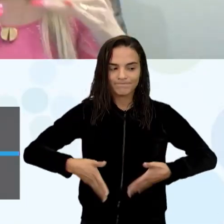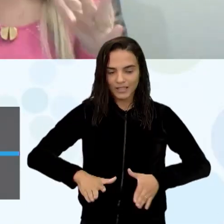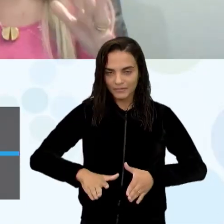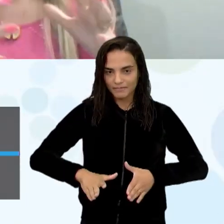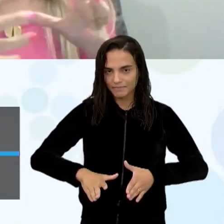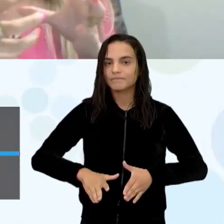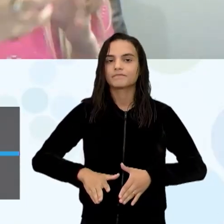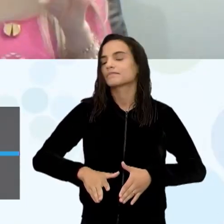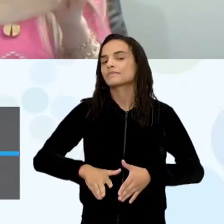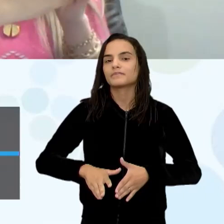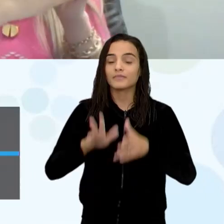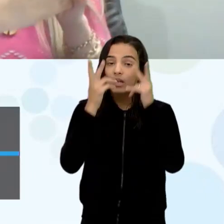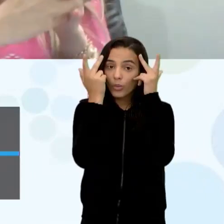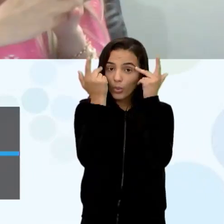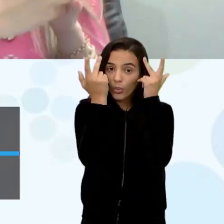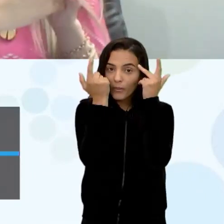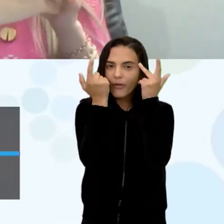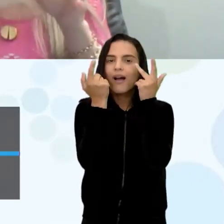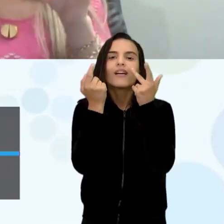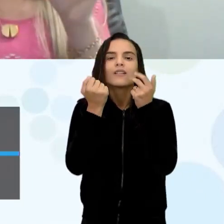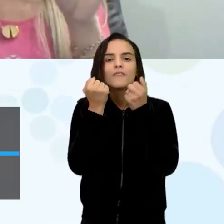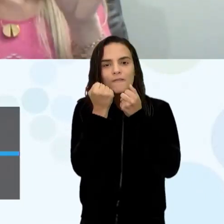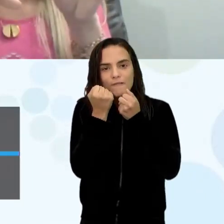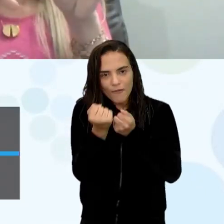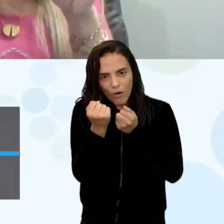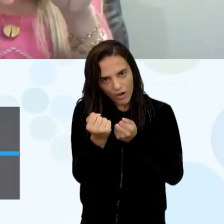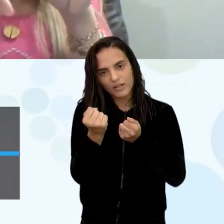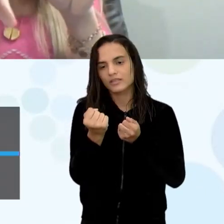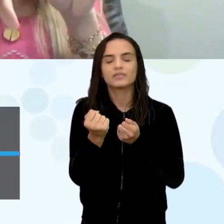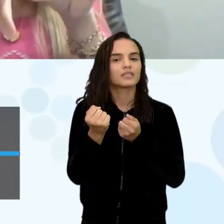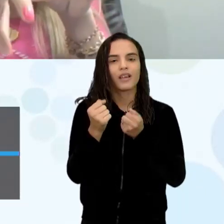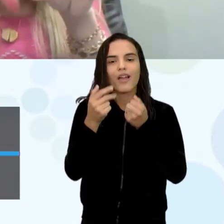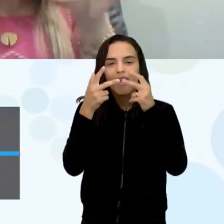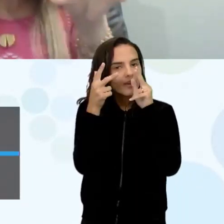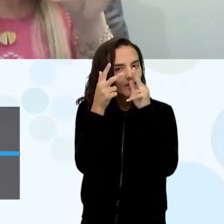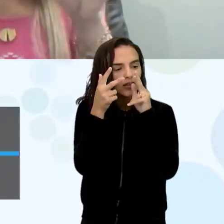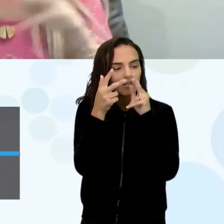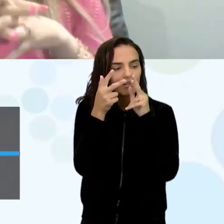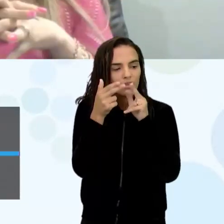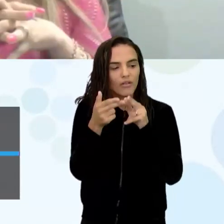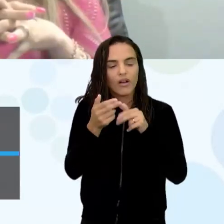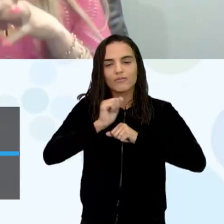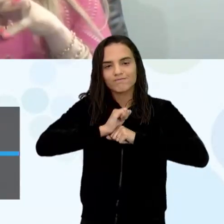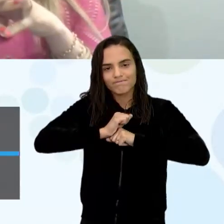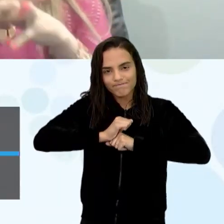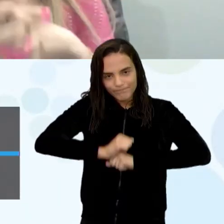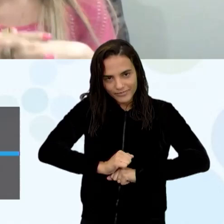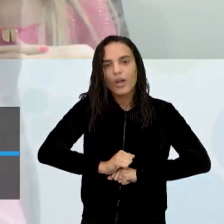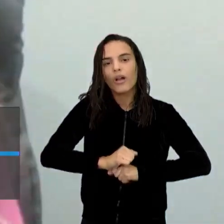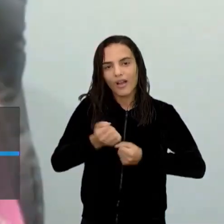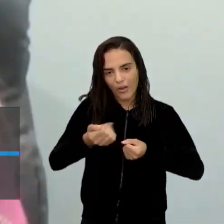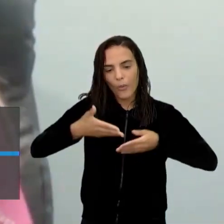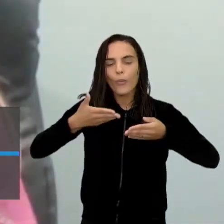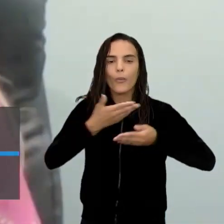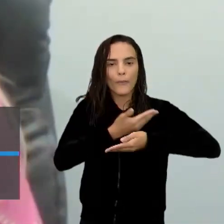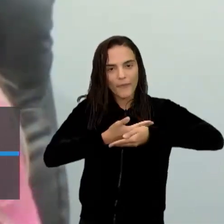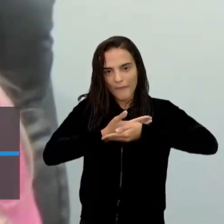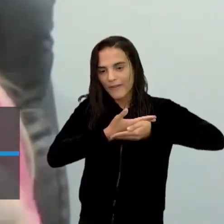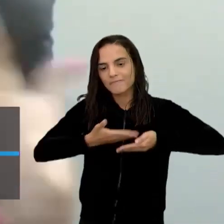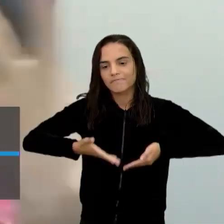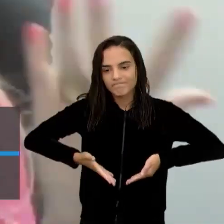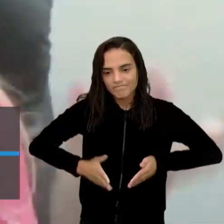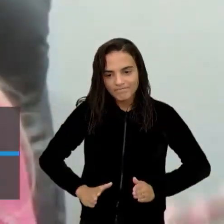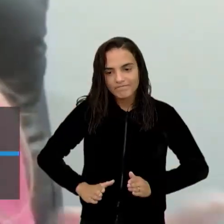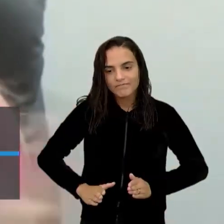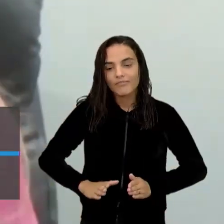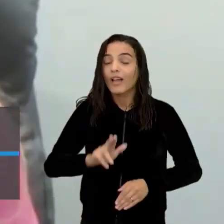maneira natural. E aí eles forçam com o tipo de um alicate mesmo, que eles puxam o bebê. E aí pode acontecer,